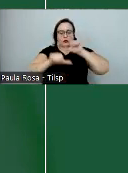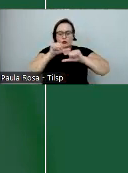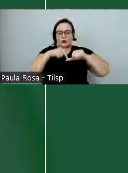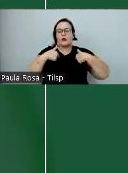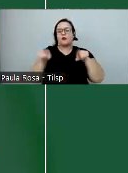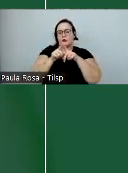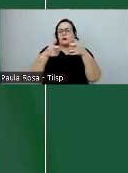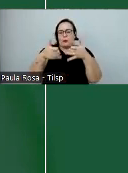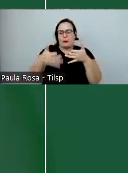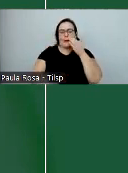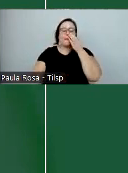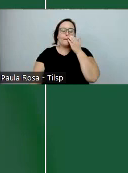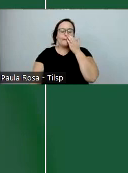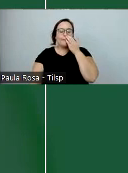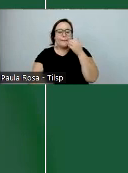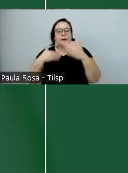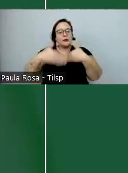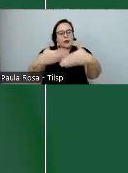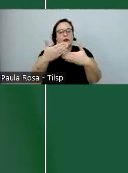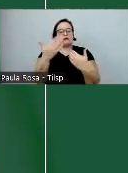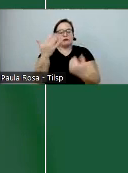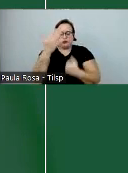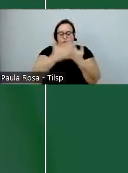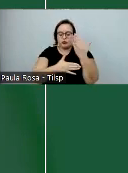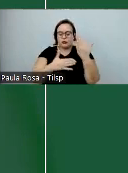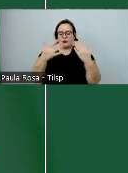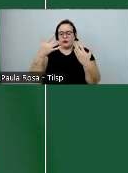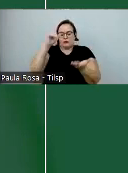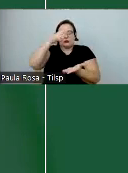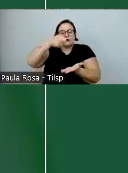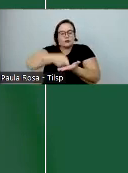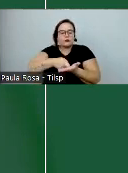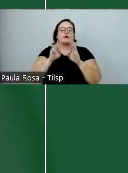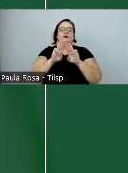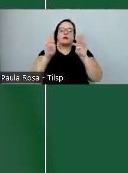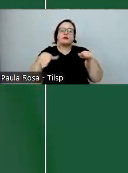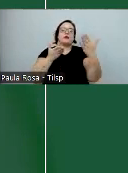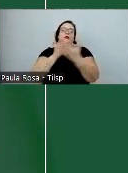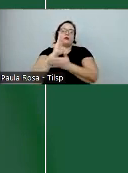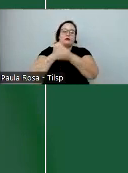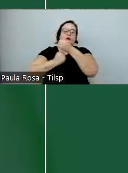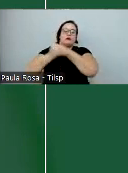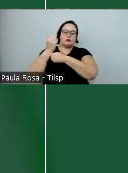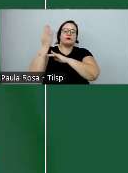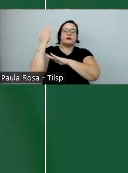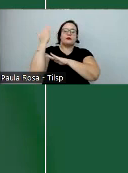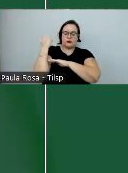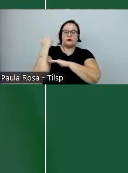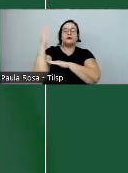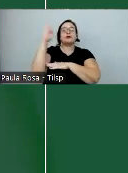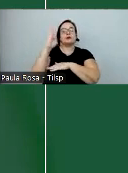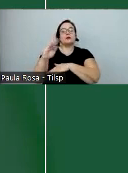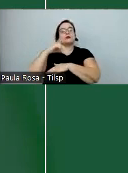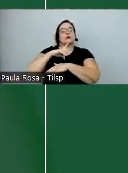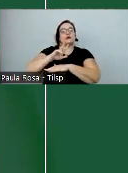discutir o processo de construção dessa definição de Museu que foi aprovada no ano passado o Brasil tem um protagonismo no sentido